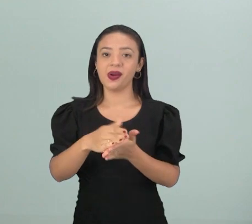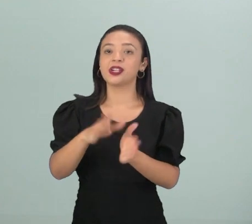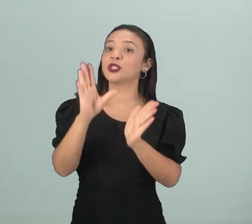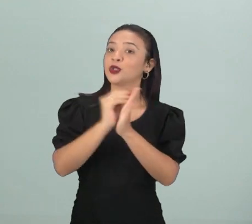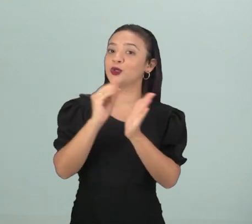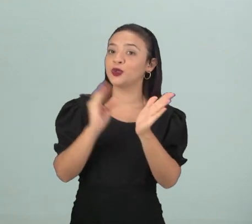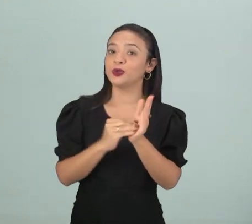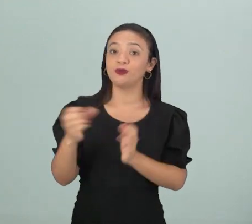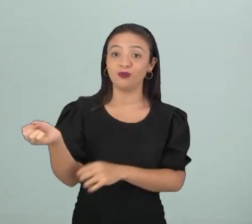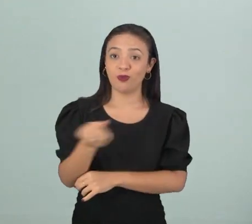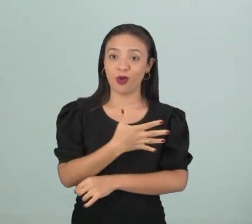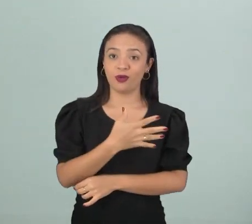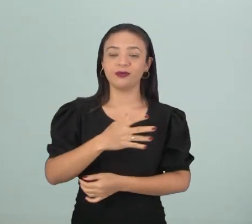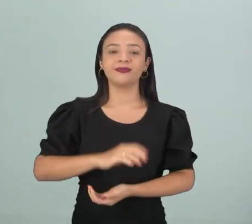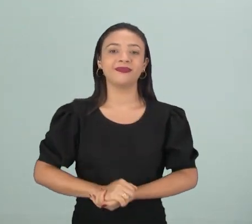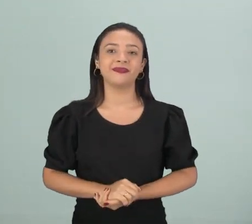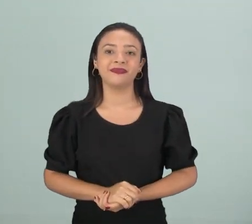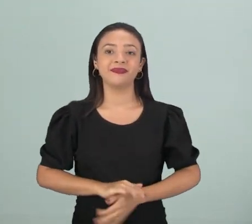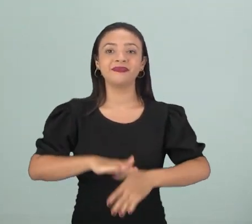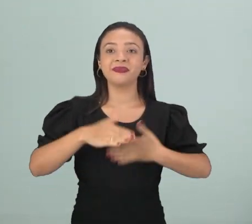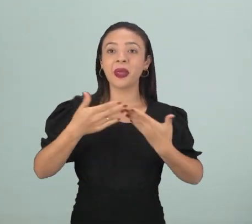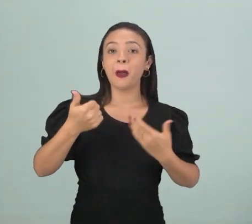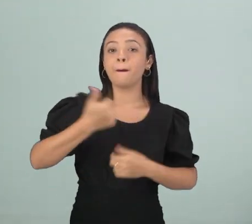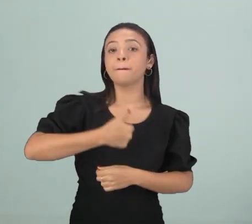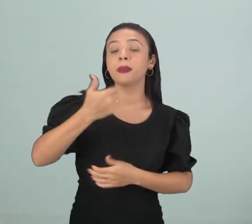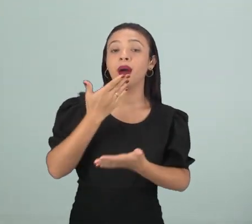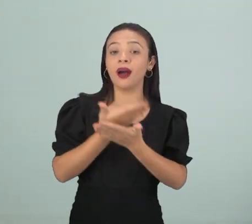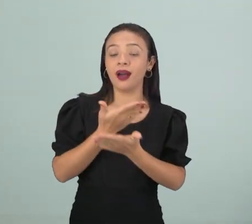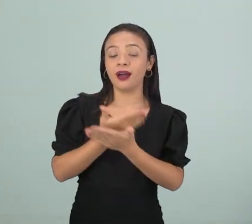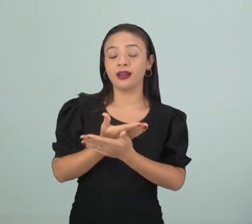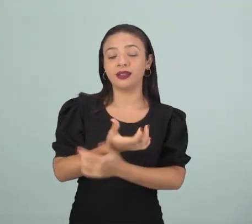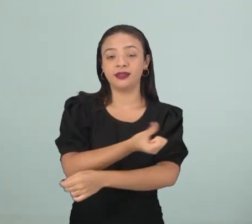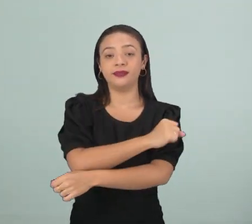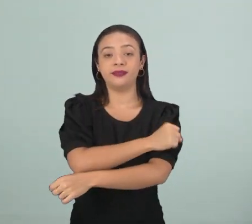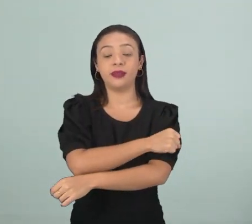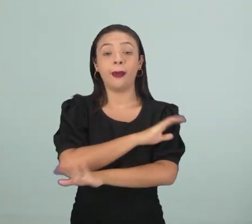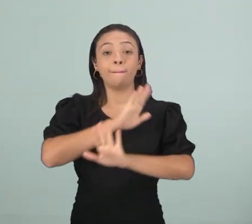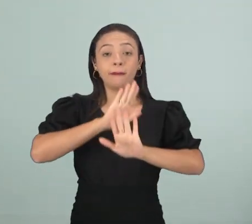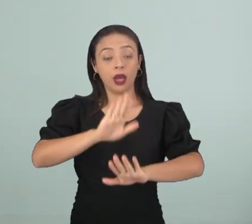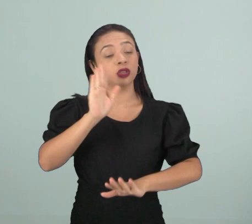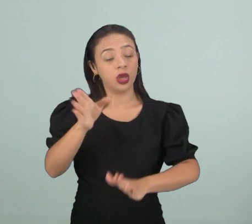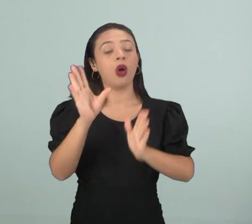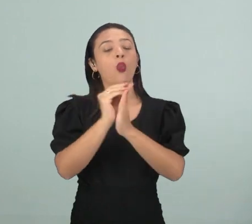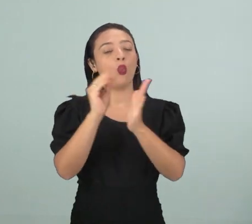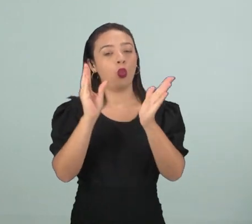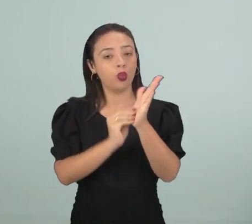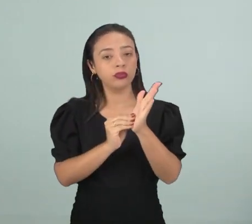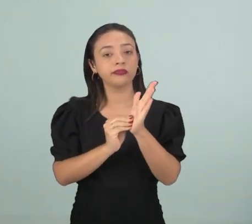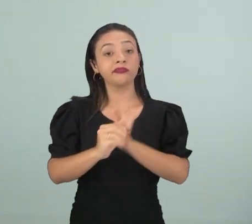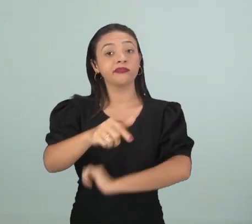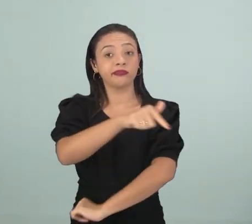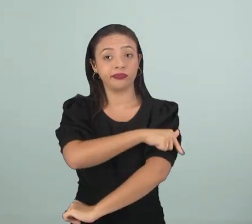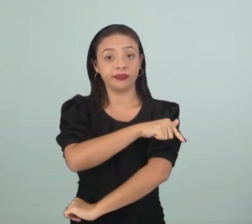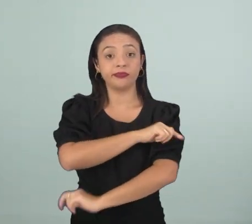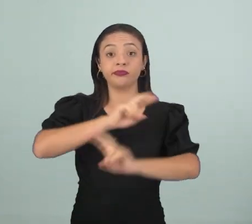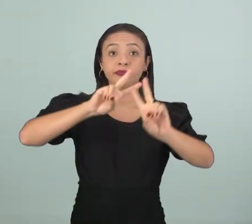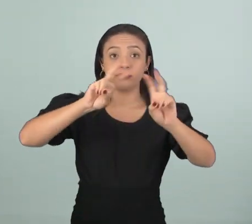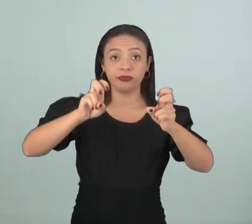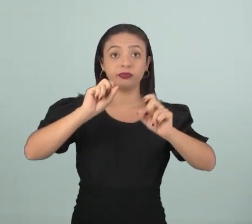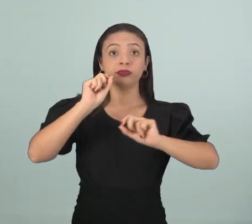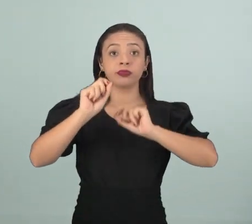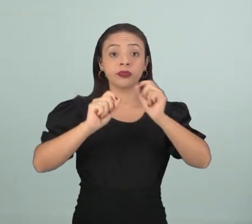conteúdos também, certo? Então, é a nossa primeira aula para o 8º ano, mas vamos ver um conteúdo lá do 7º ano, que é sobre